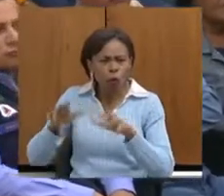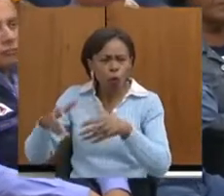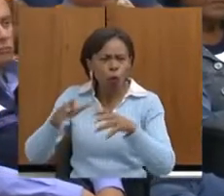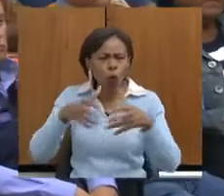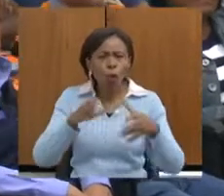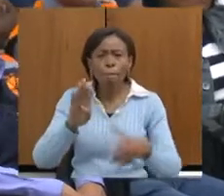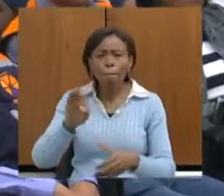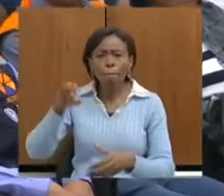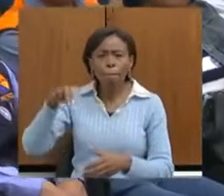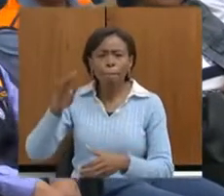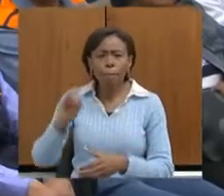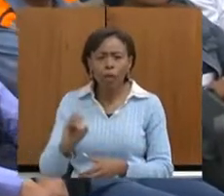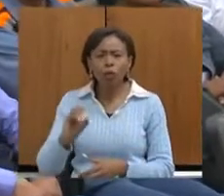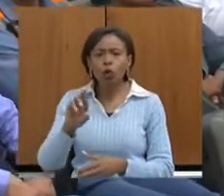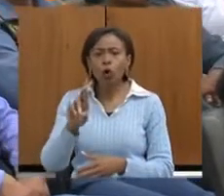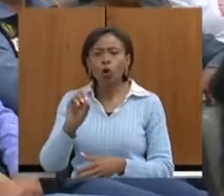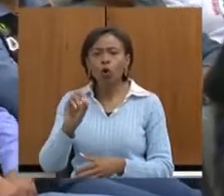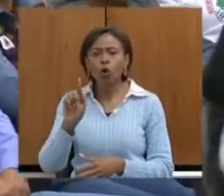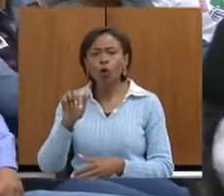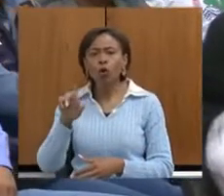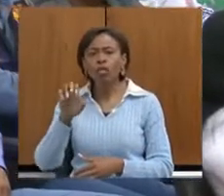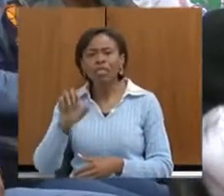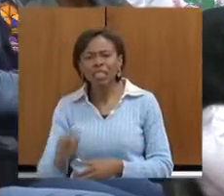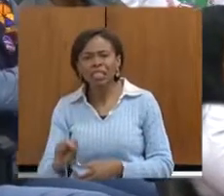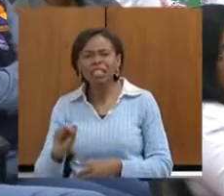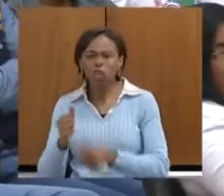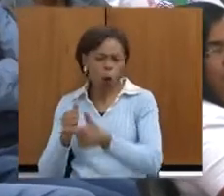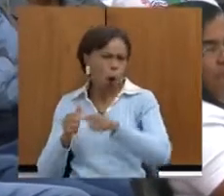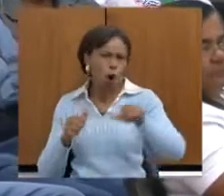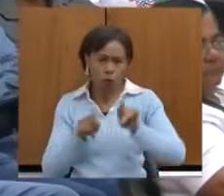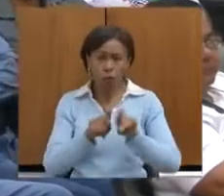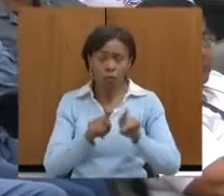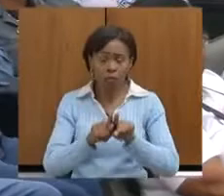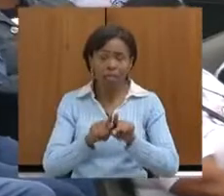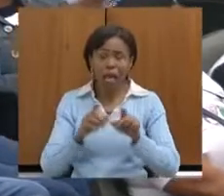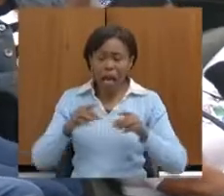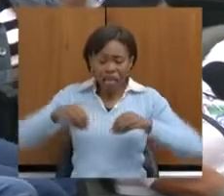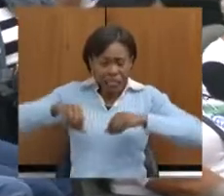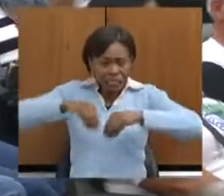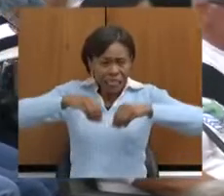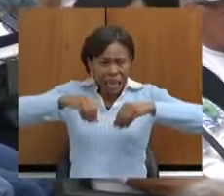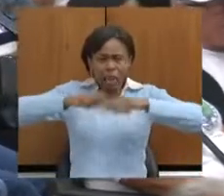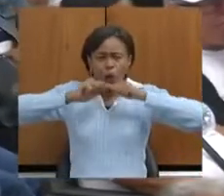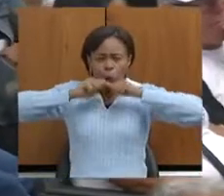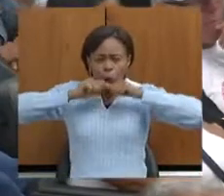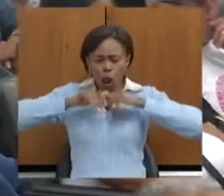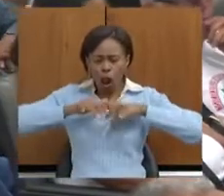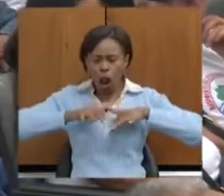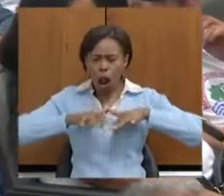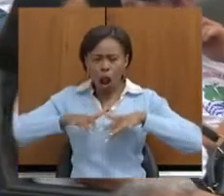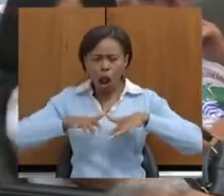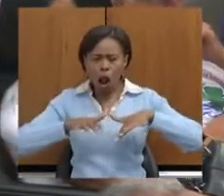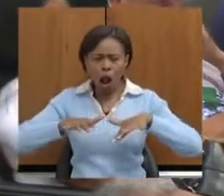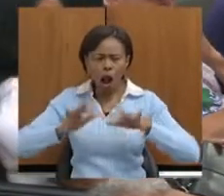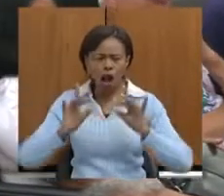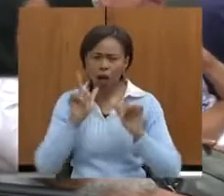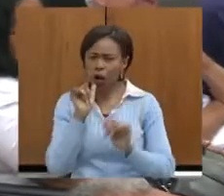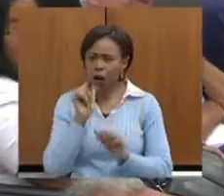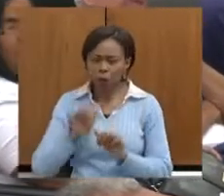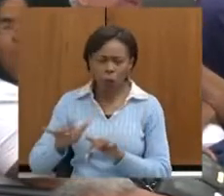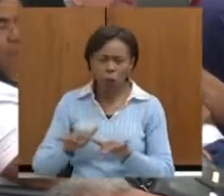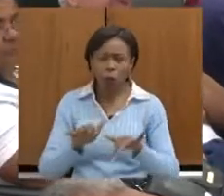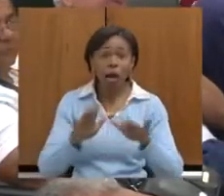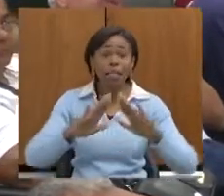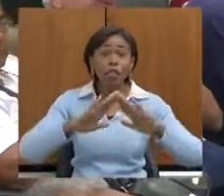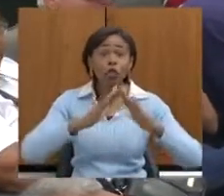várias Comunidades a lama passou por cima das as casas da escola a lama passou